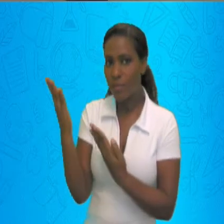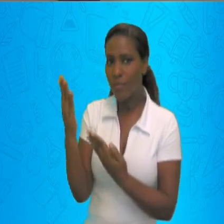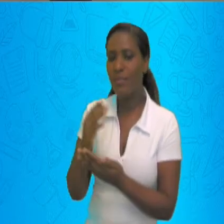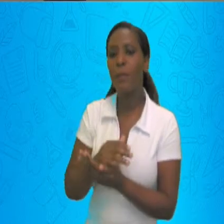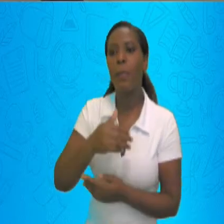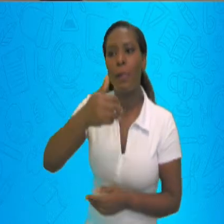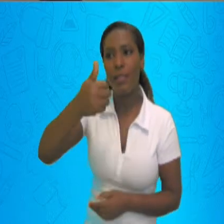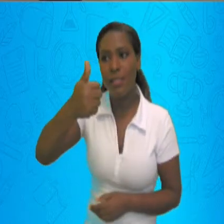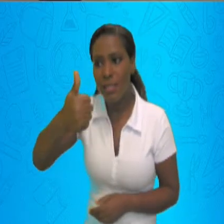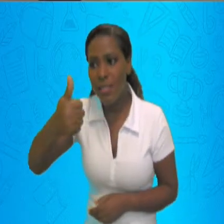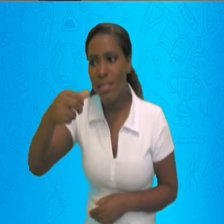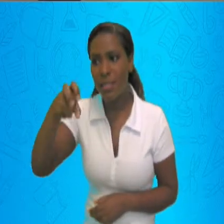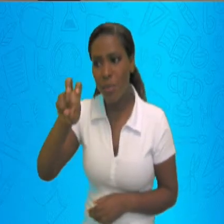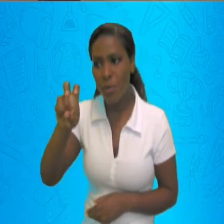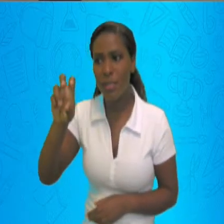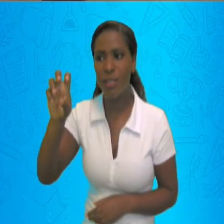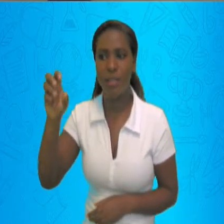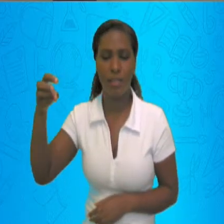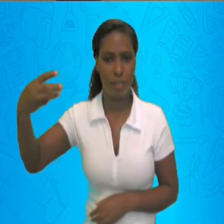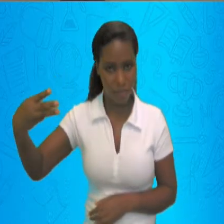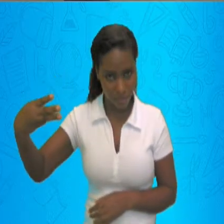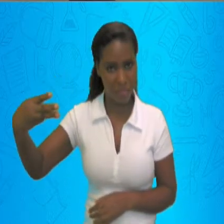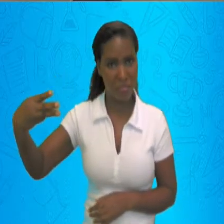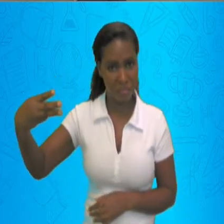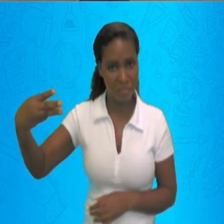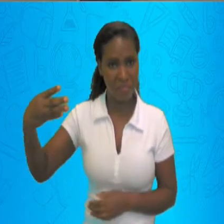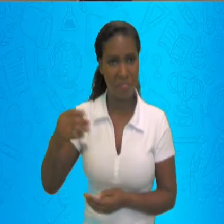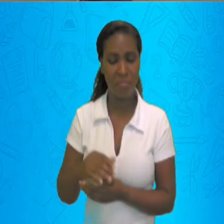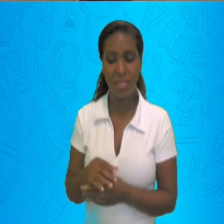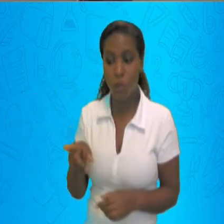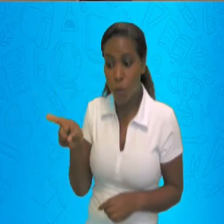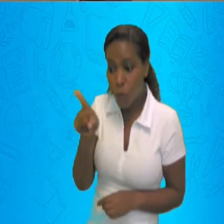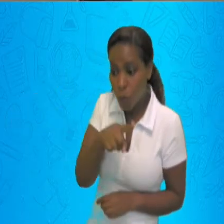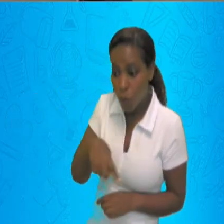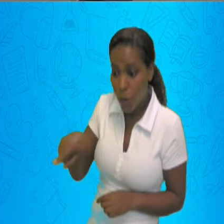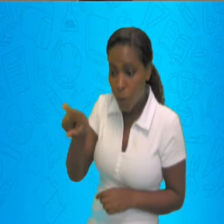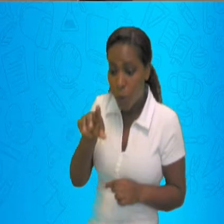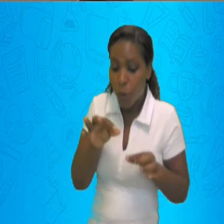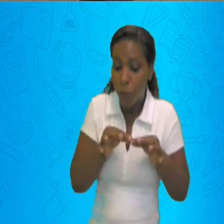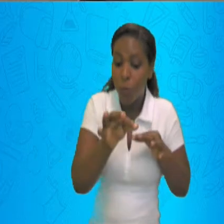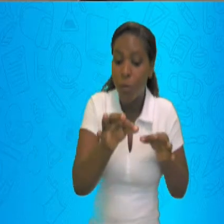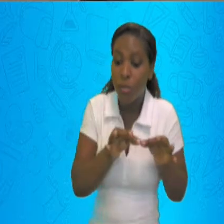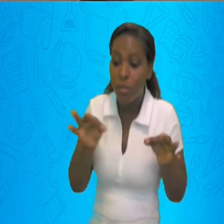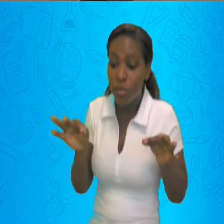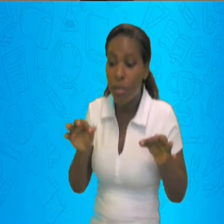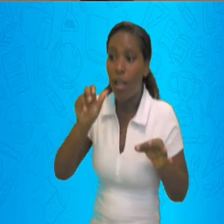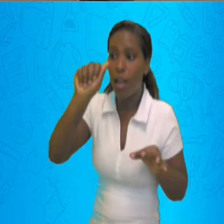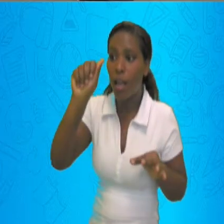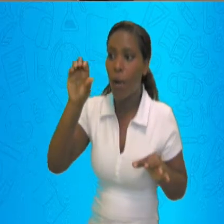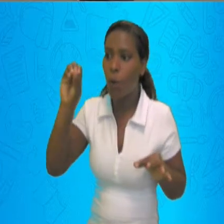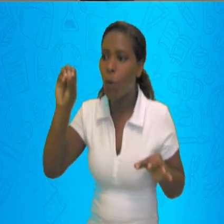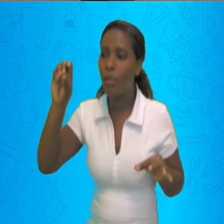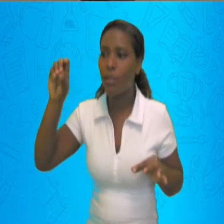153. Então, eu tenho que a medida do ângulo AOD é igual a 153.